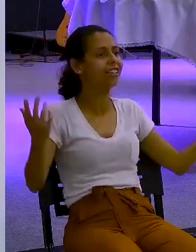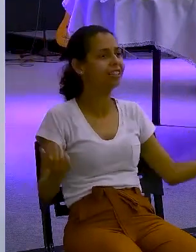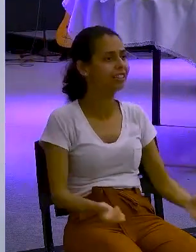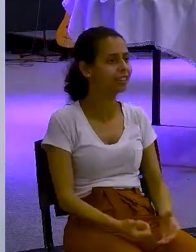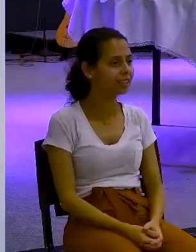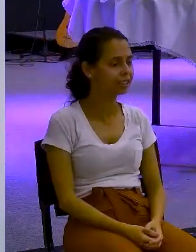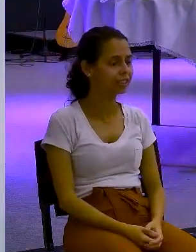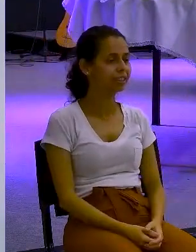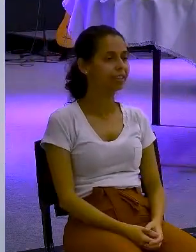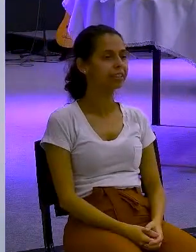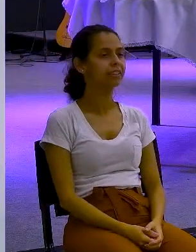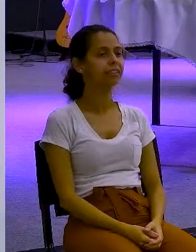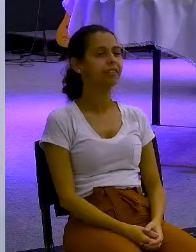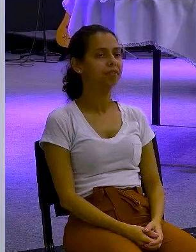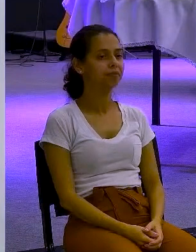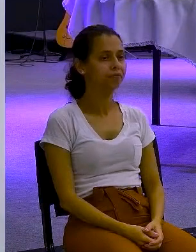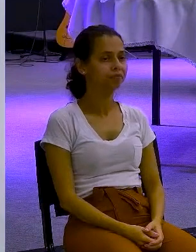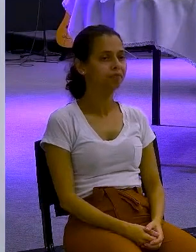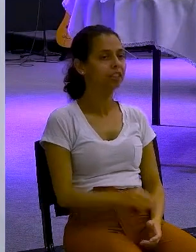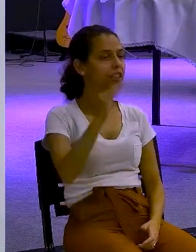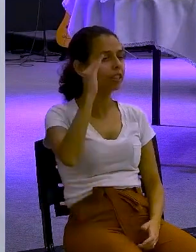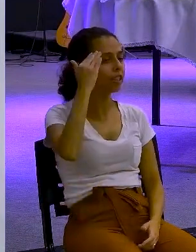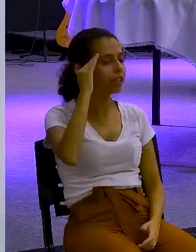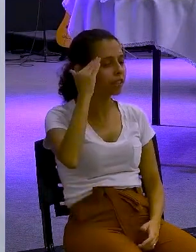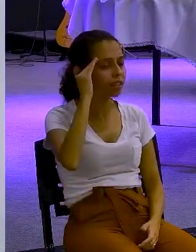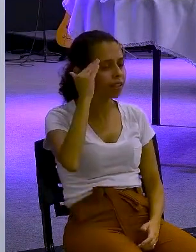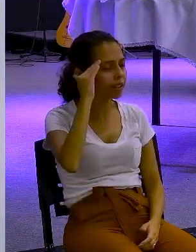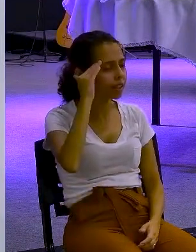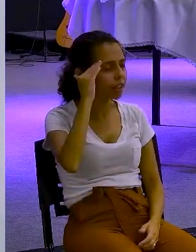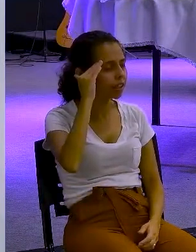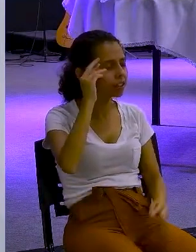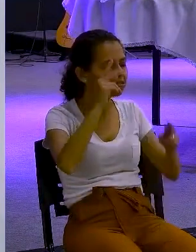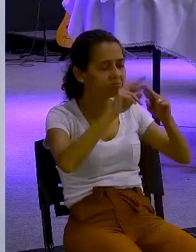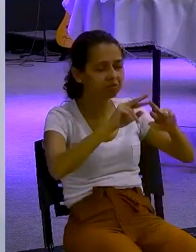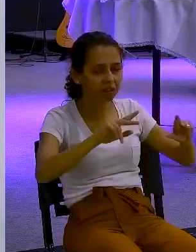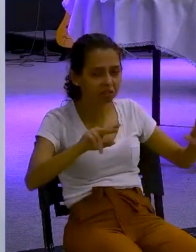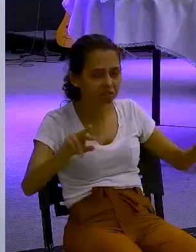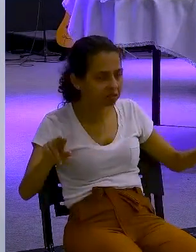tivesse discernimento das coisas que estavam acontecendo.